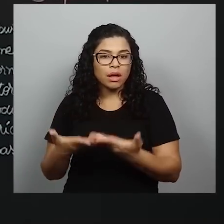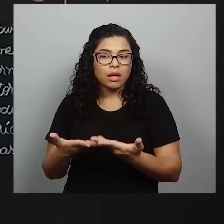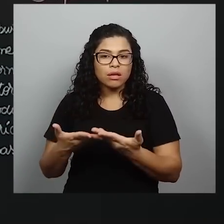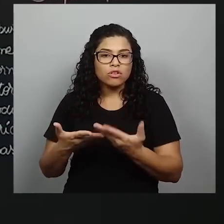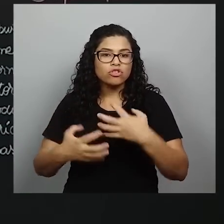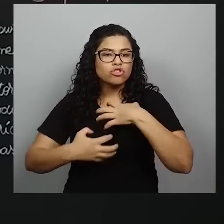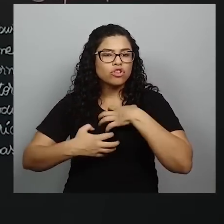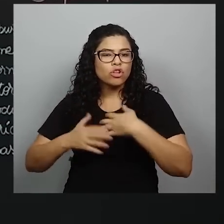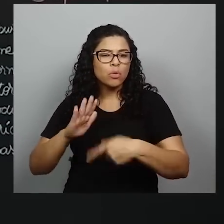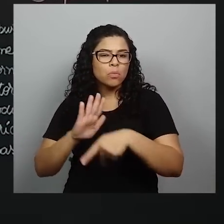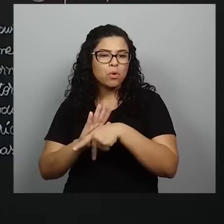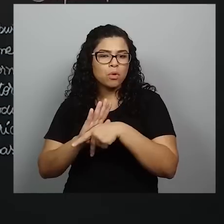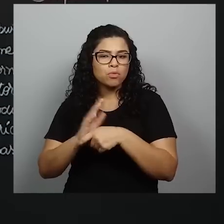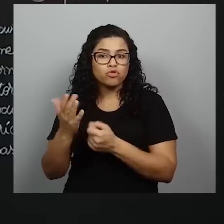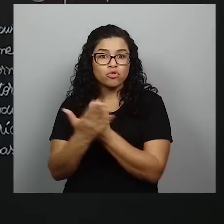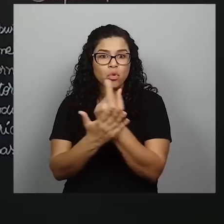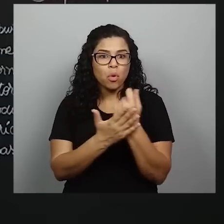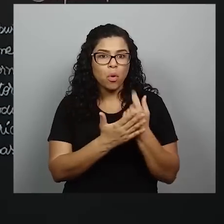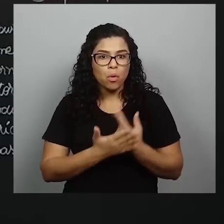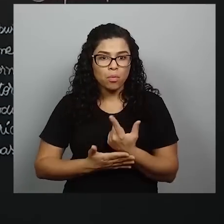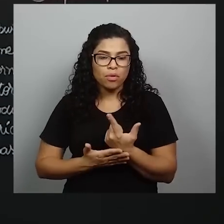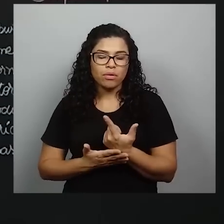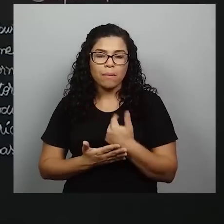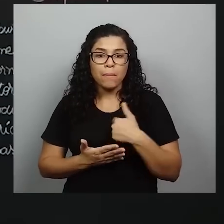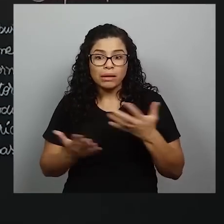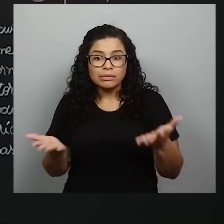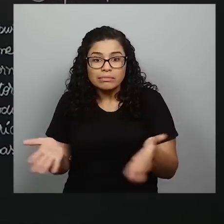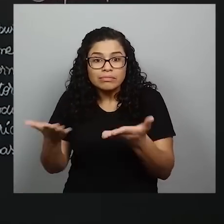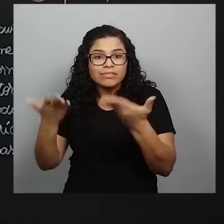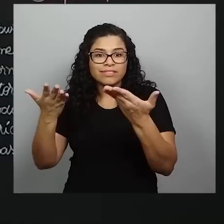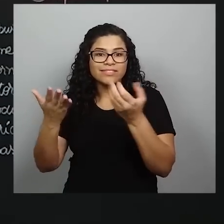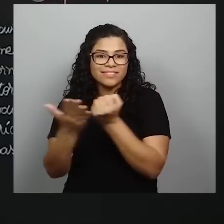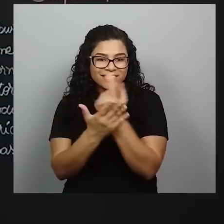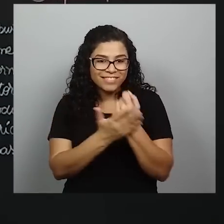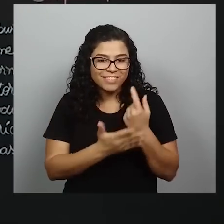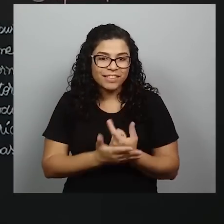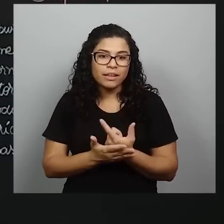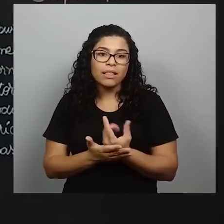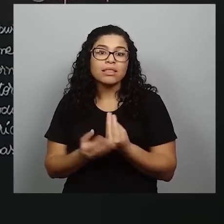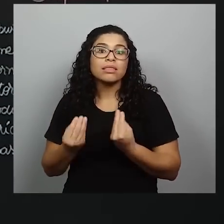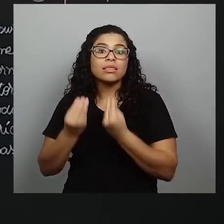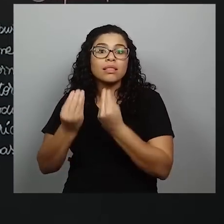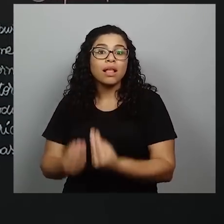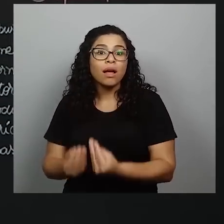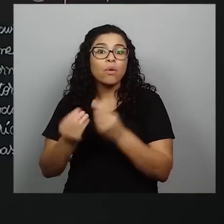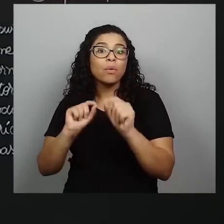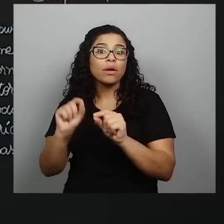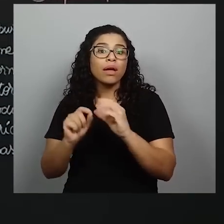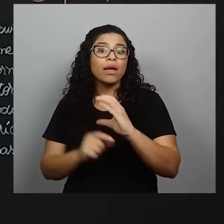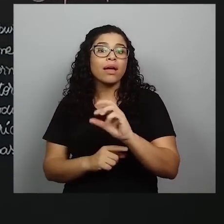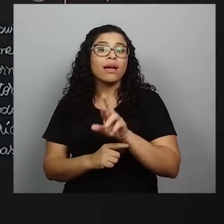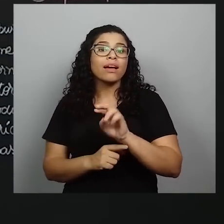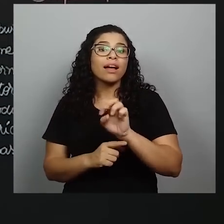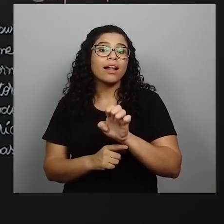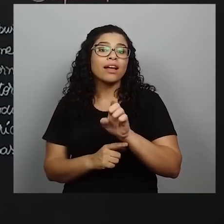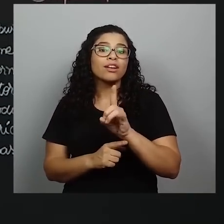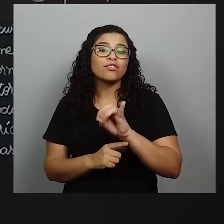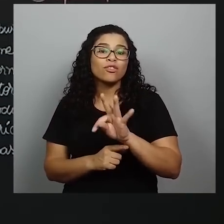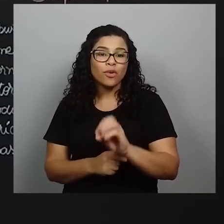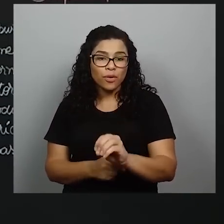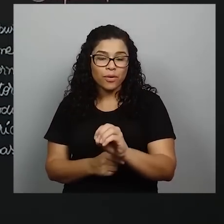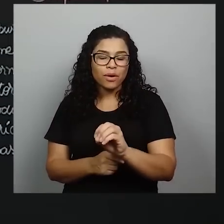poder de compra. Então, quanto mais eu incentivo o consumo, gero crédito para essas pessoas, eu estou gerando